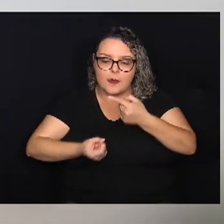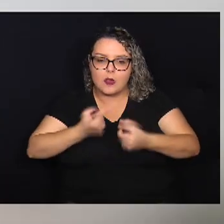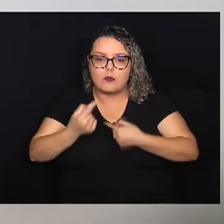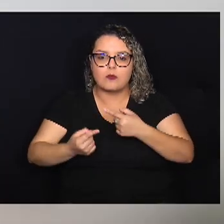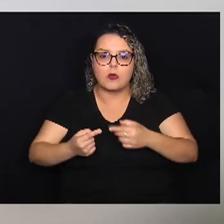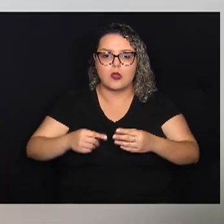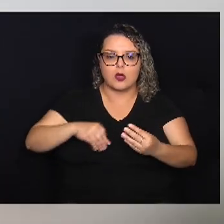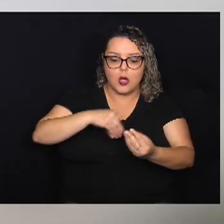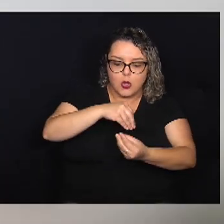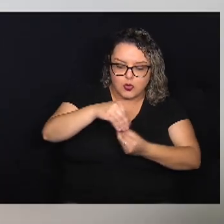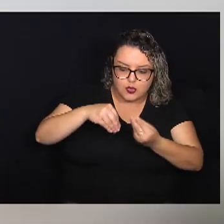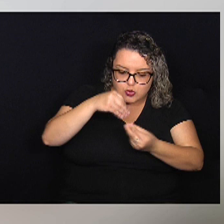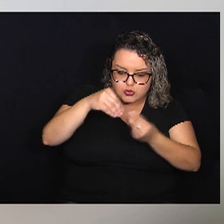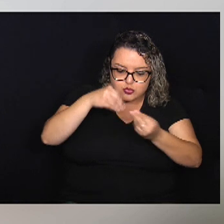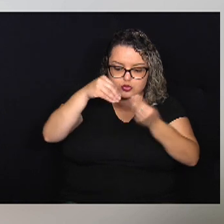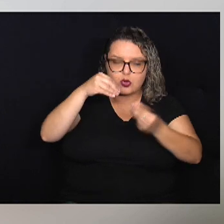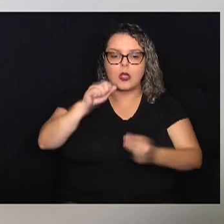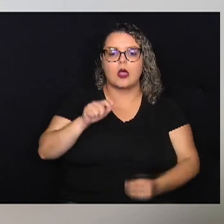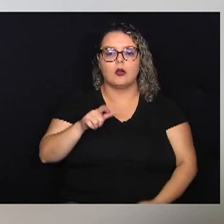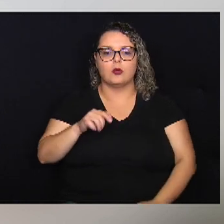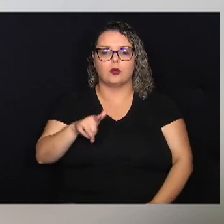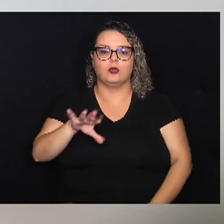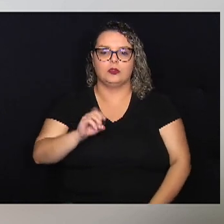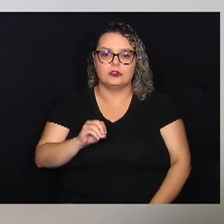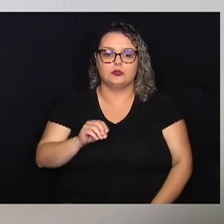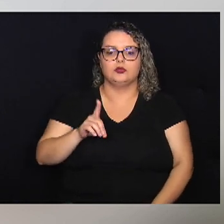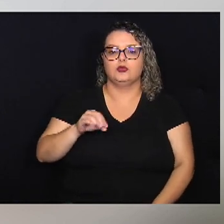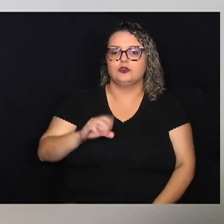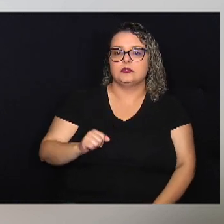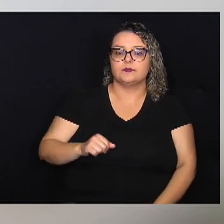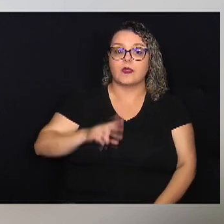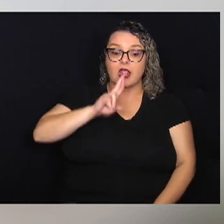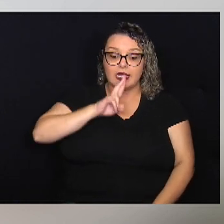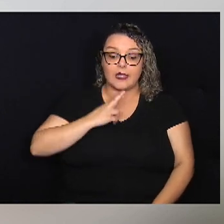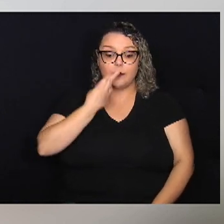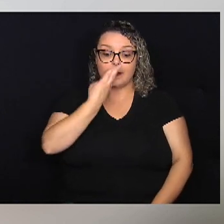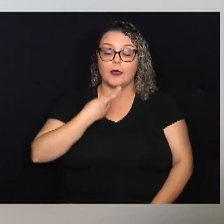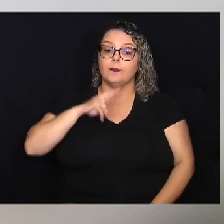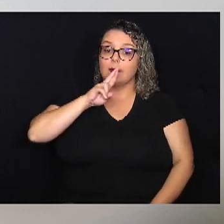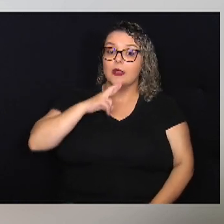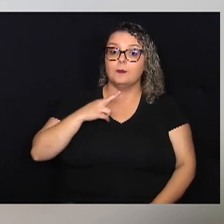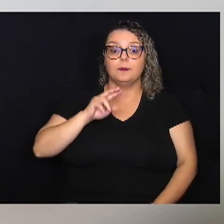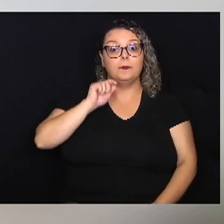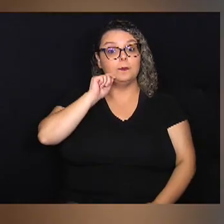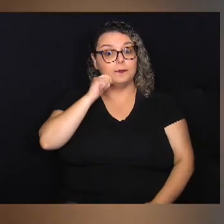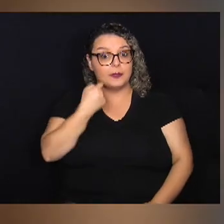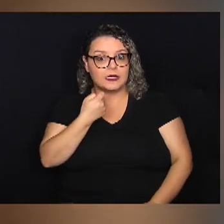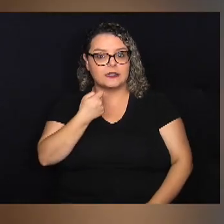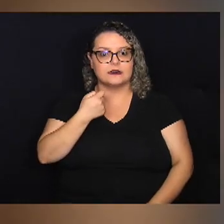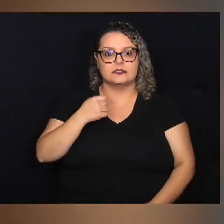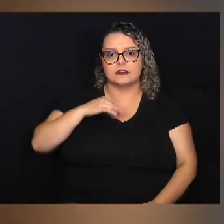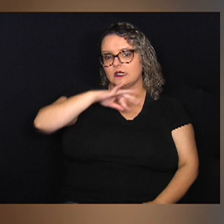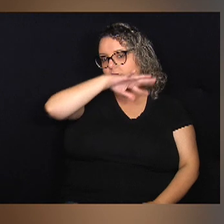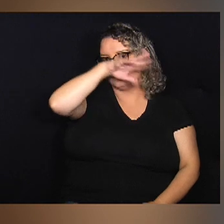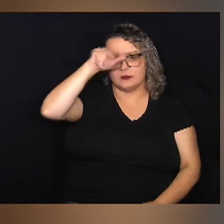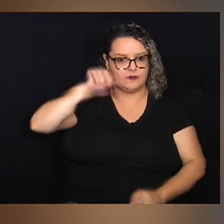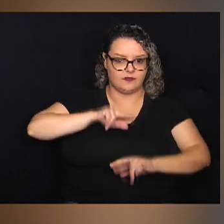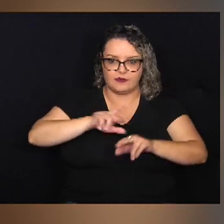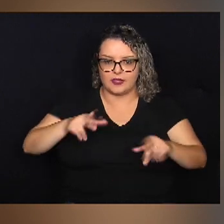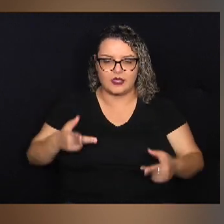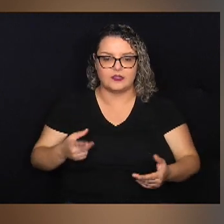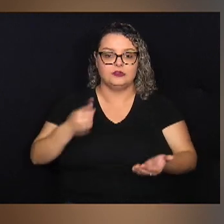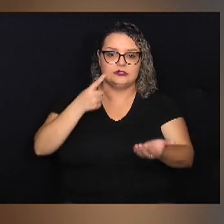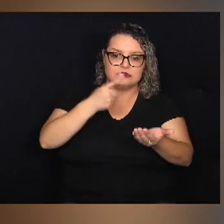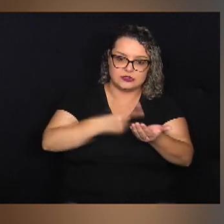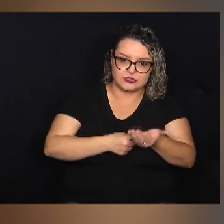doce, refrigerante, picolés, pães, salsicha, que a gente fornece o